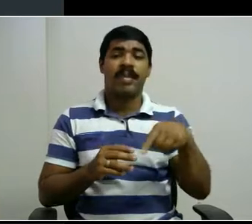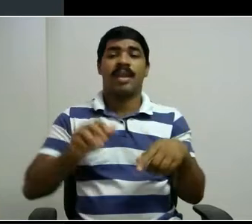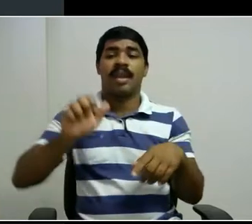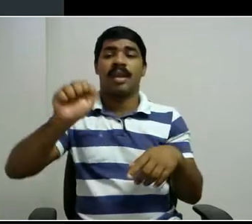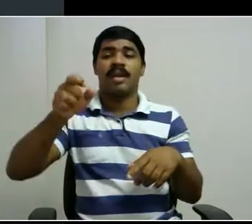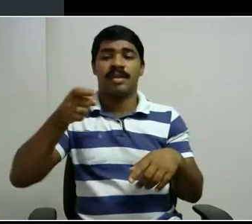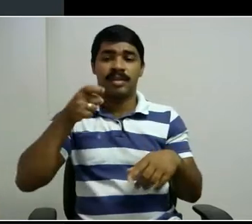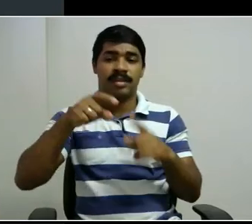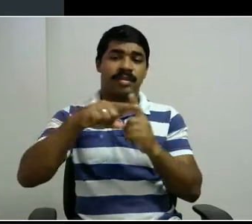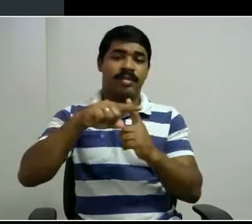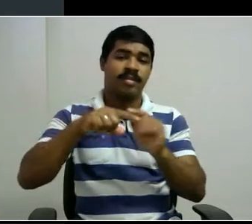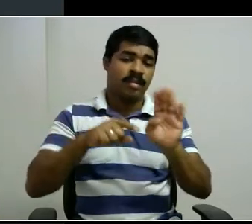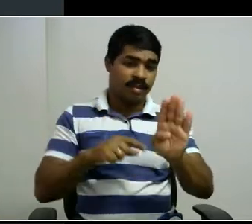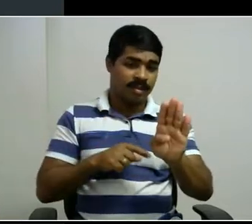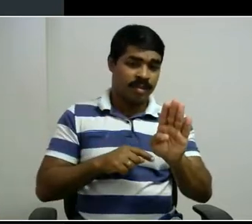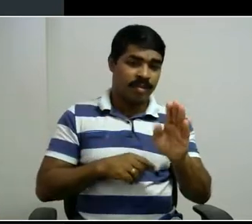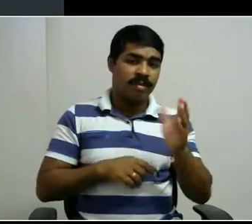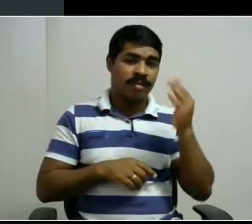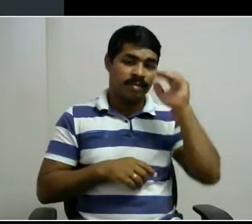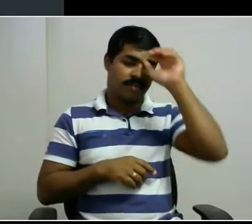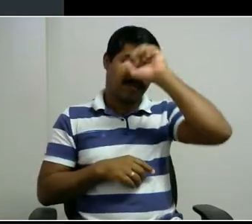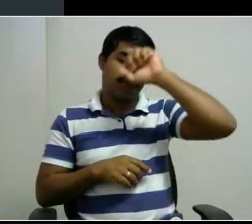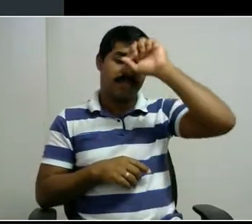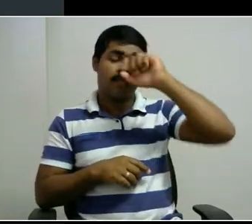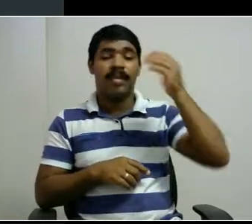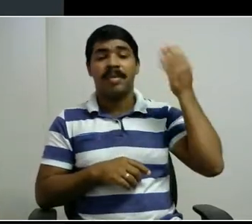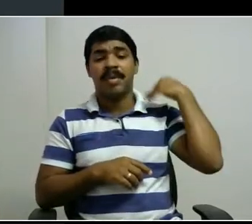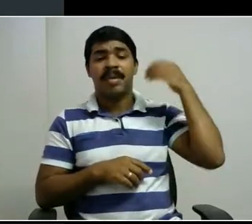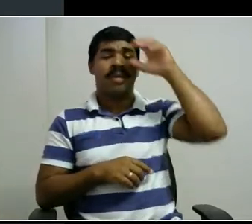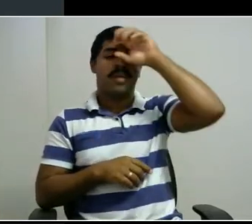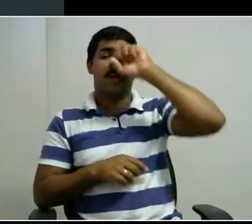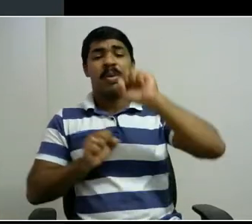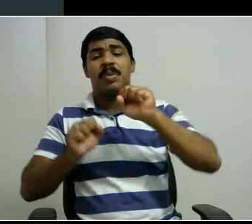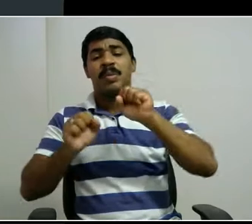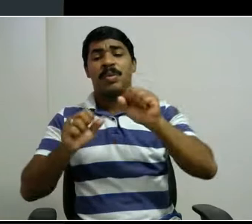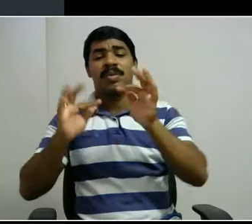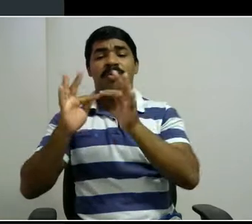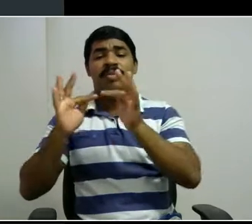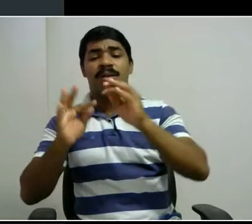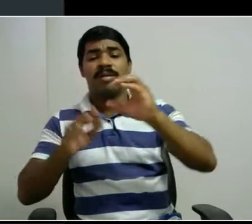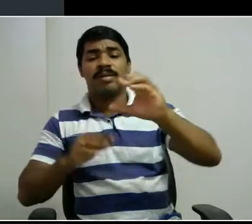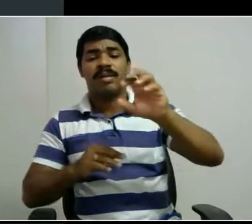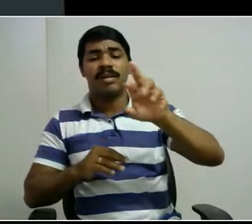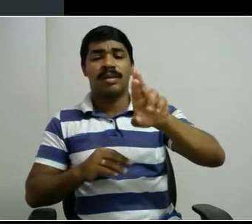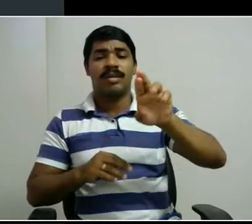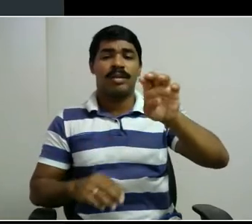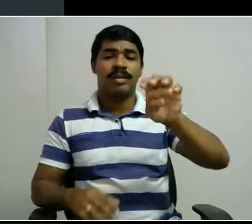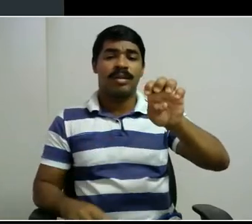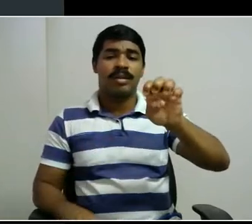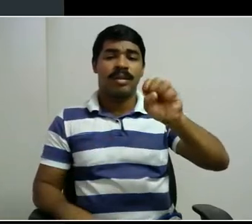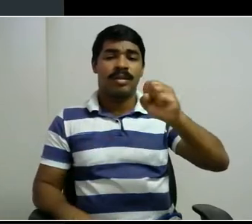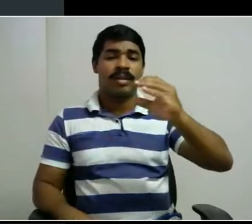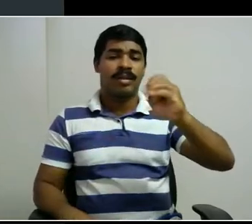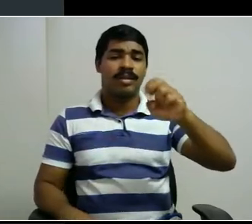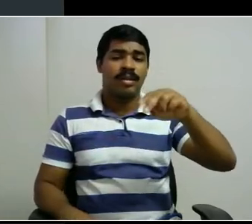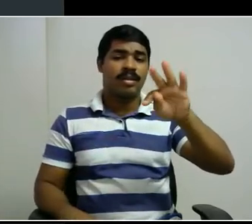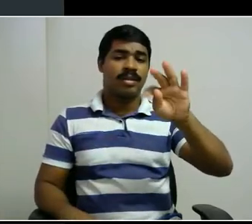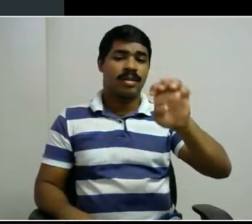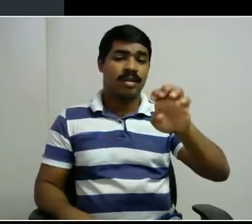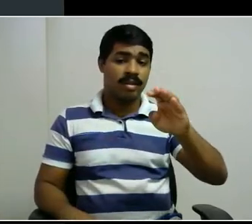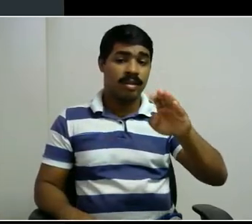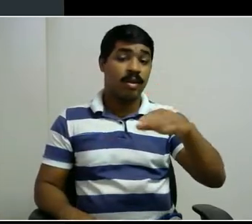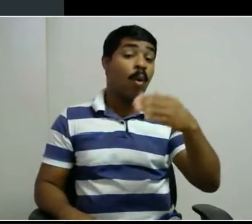passada que ela pode ser ter dois comportamentos. Ela pode ser crescente ou decrescente. Né? Quando a função for crescente, ou seja, quando o meu valor do a for um